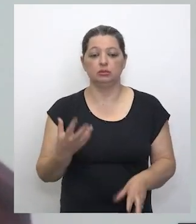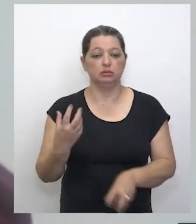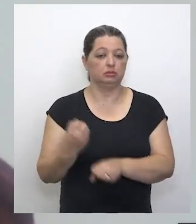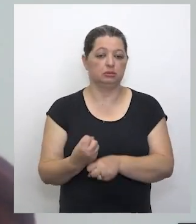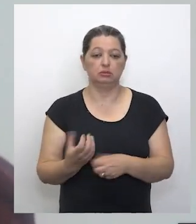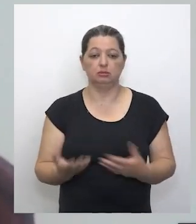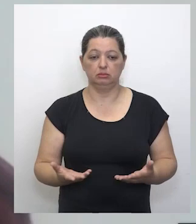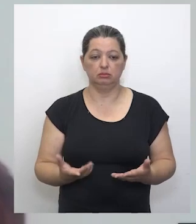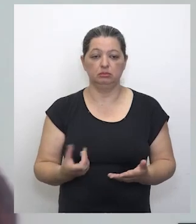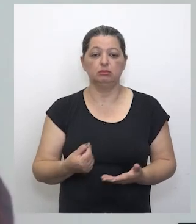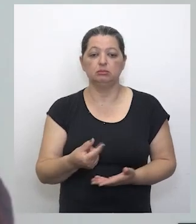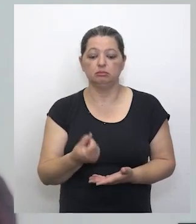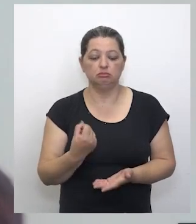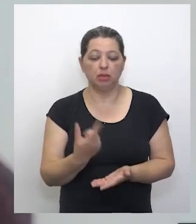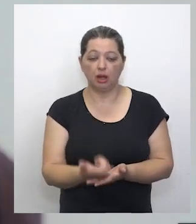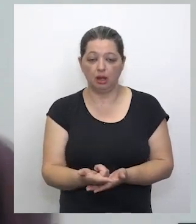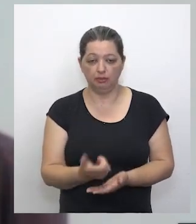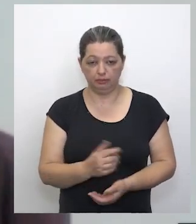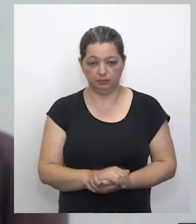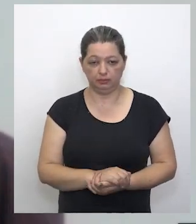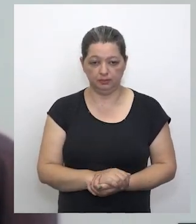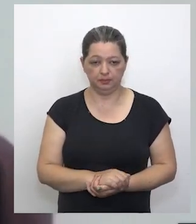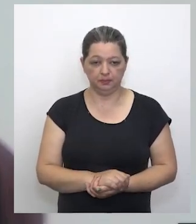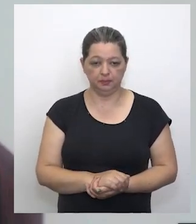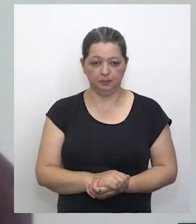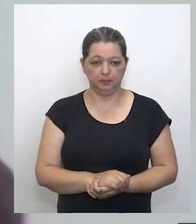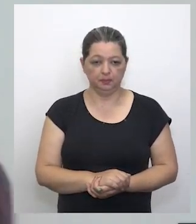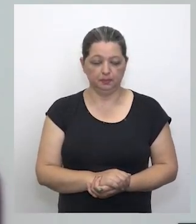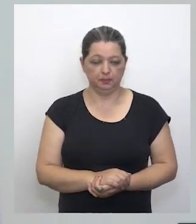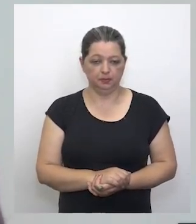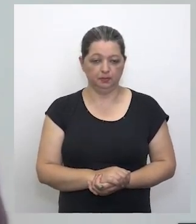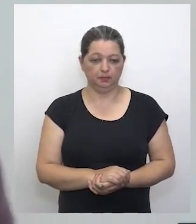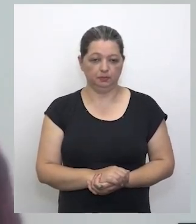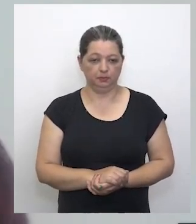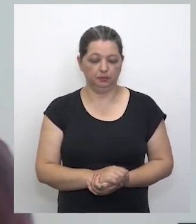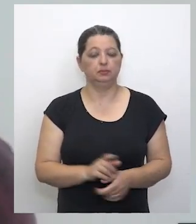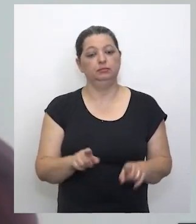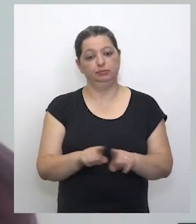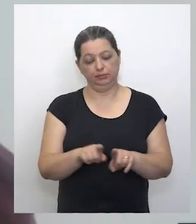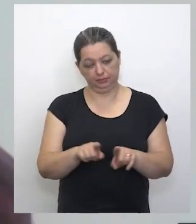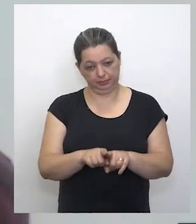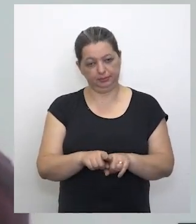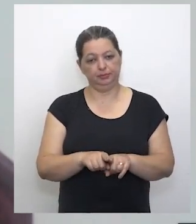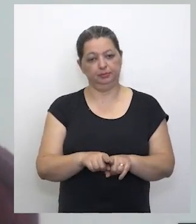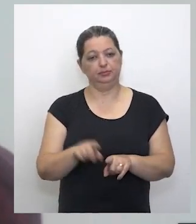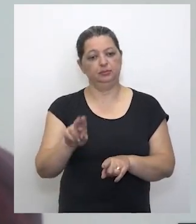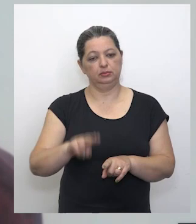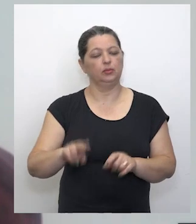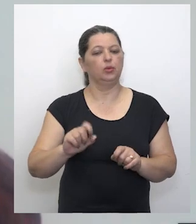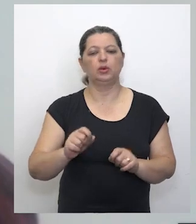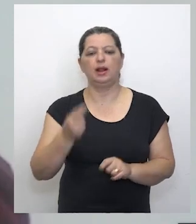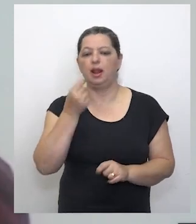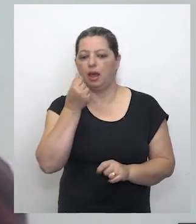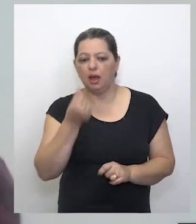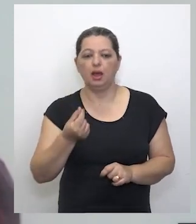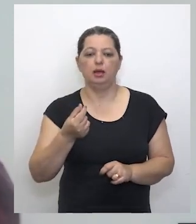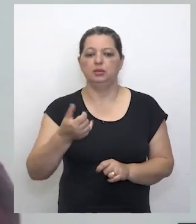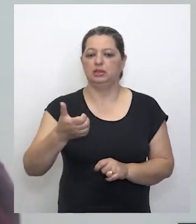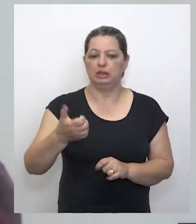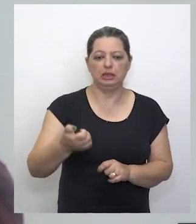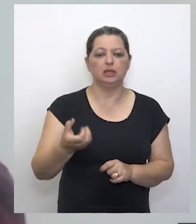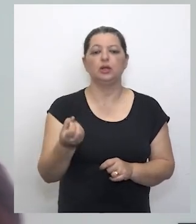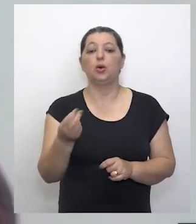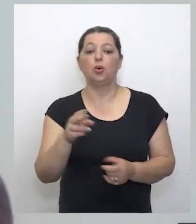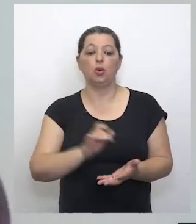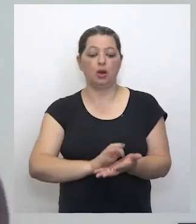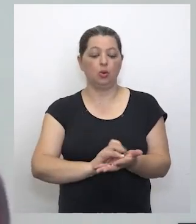vai gastar, né? E aí, para isso, a gente utiliza o lápis, a caneta ou a calculadora.